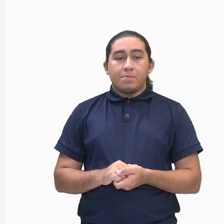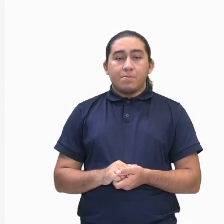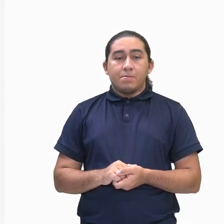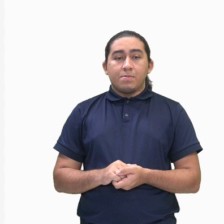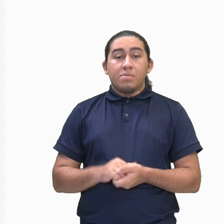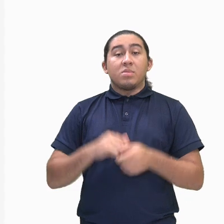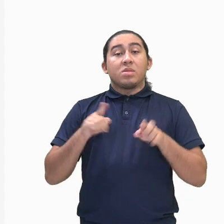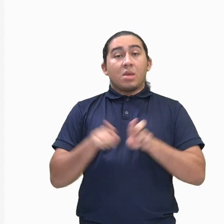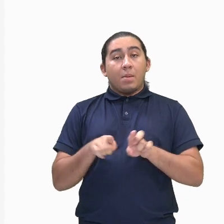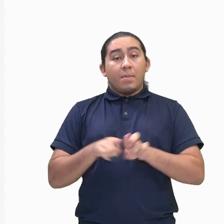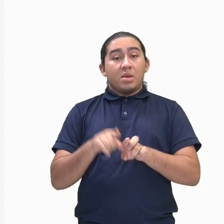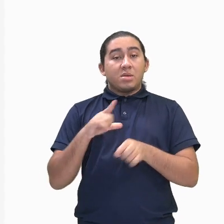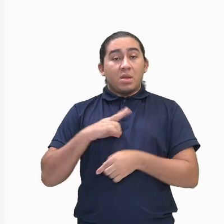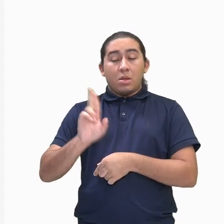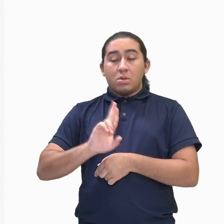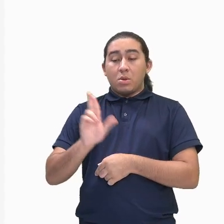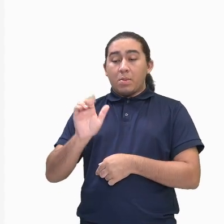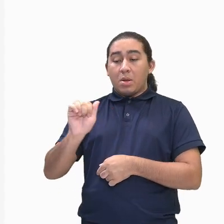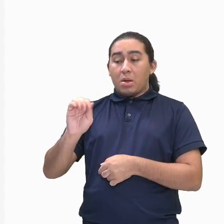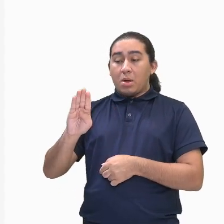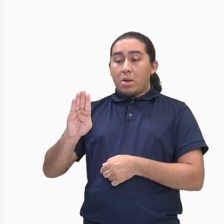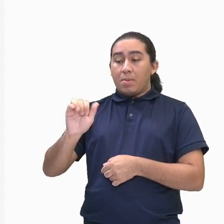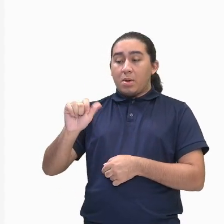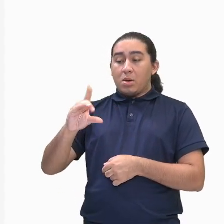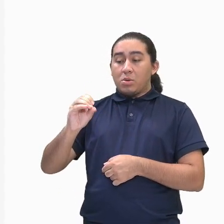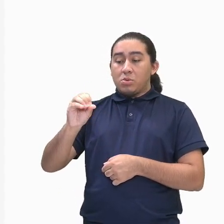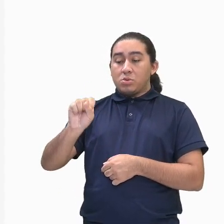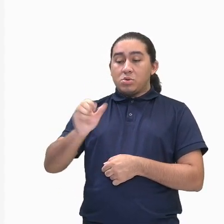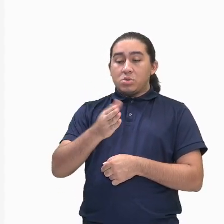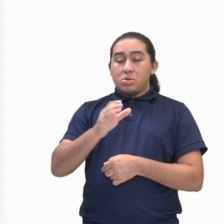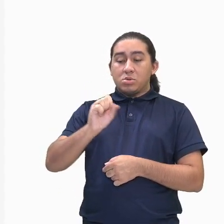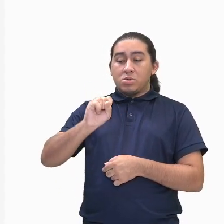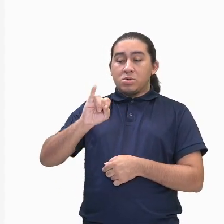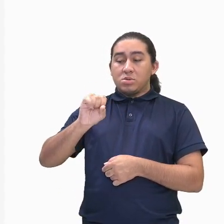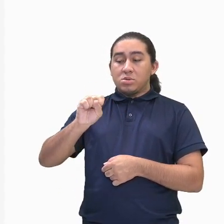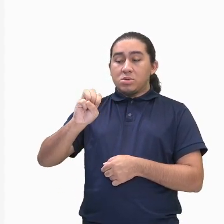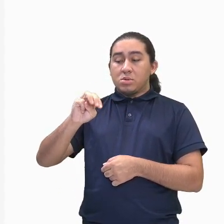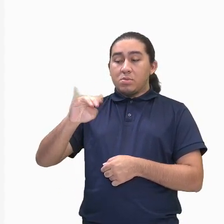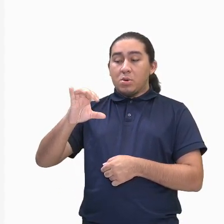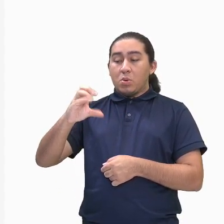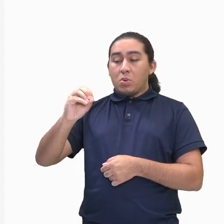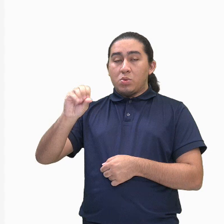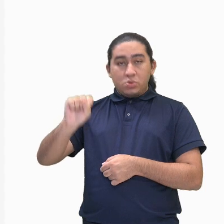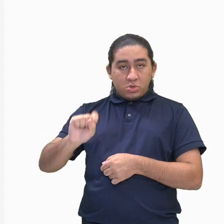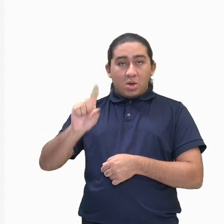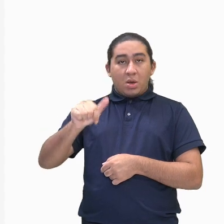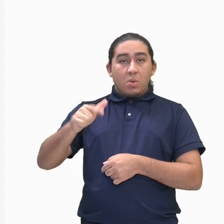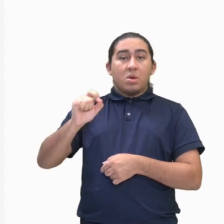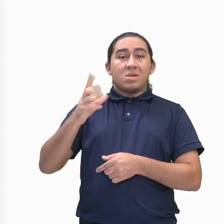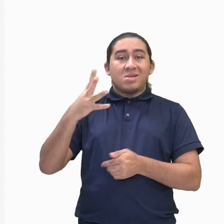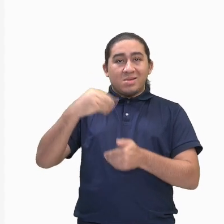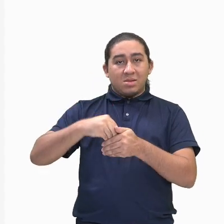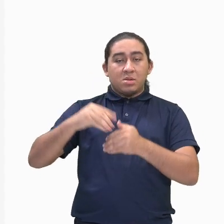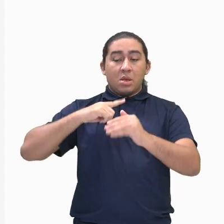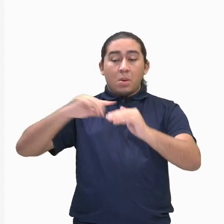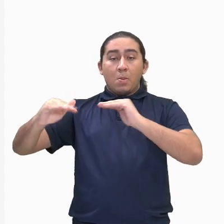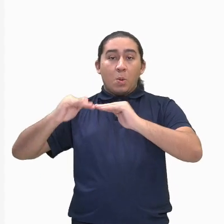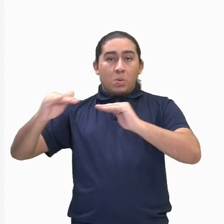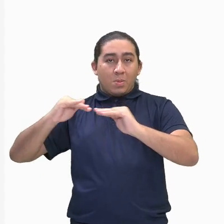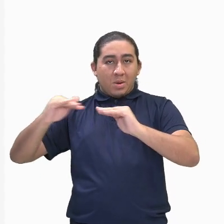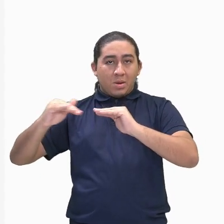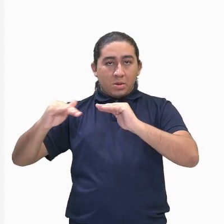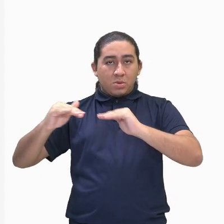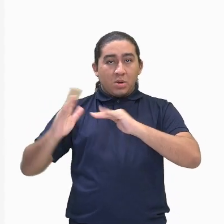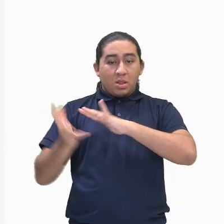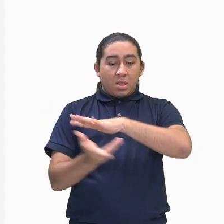chamados abalos sísmicos, são tremores que ocorrem na crosta terrestre devido ao movimento das placas tectônicas.